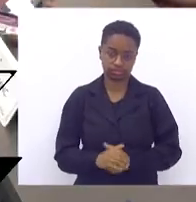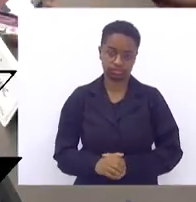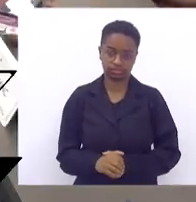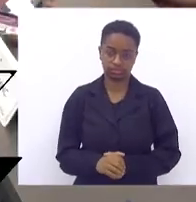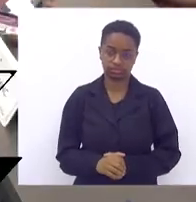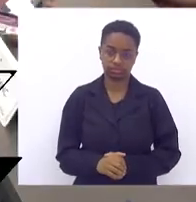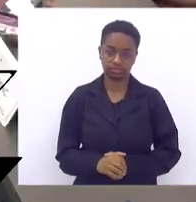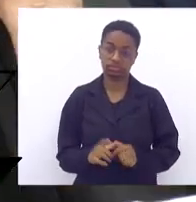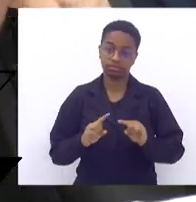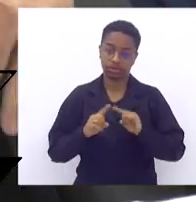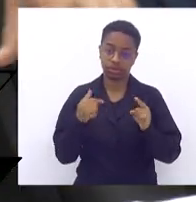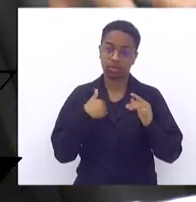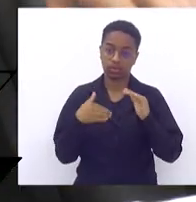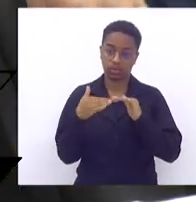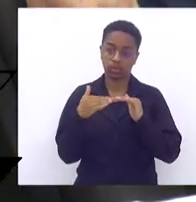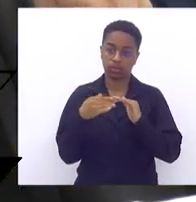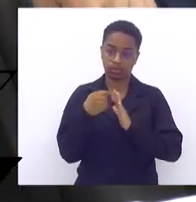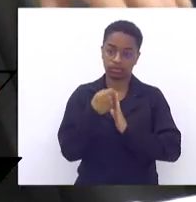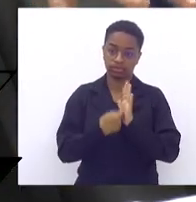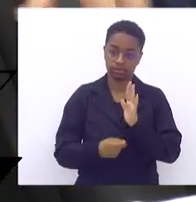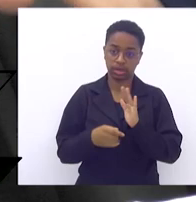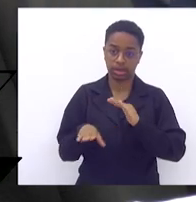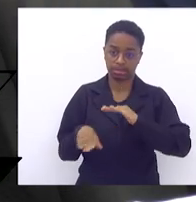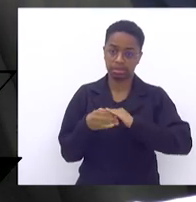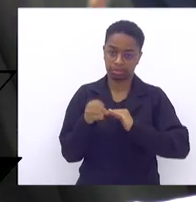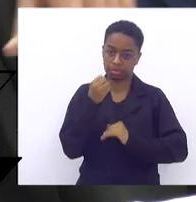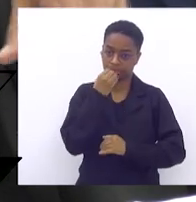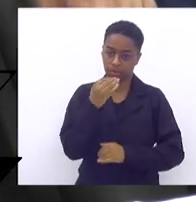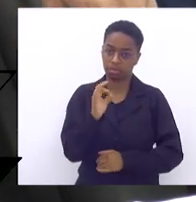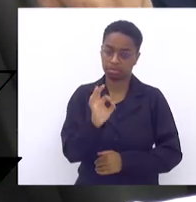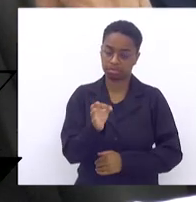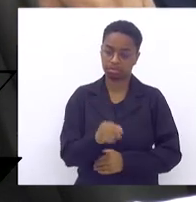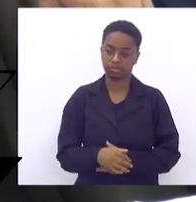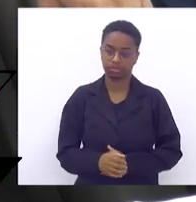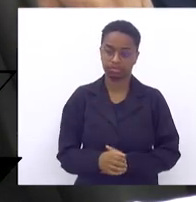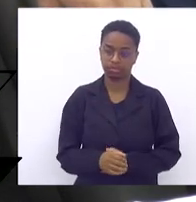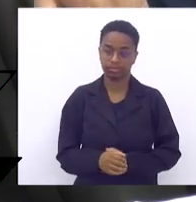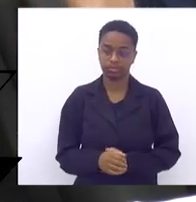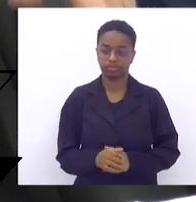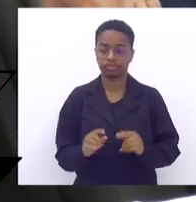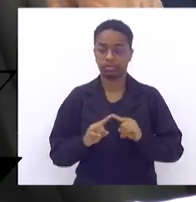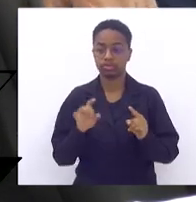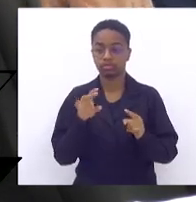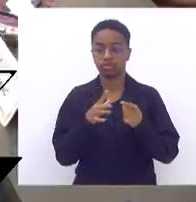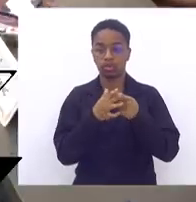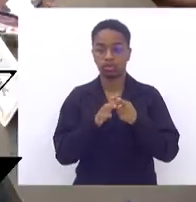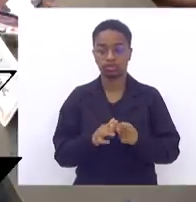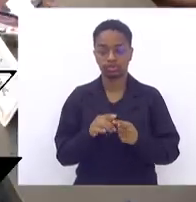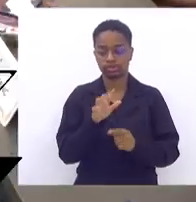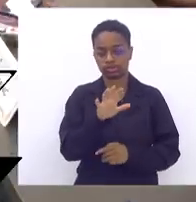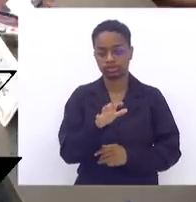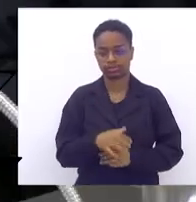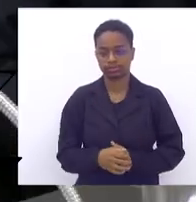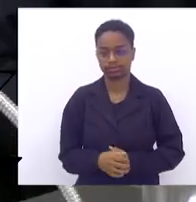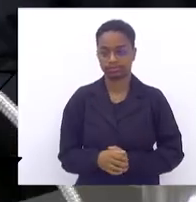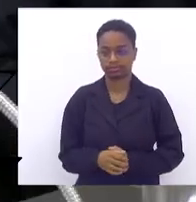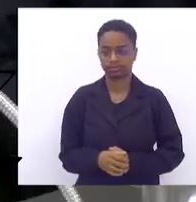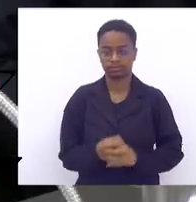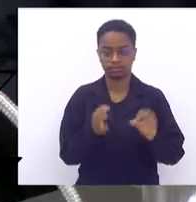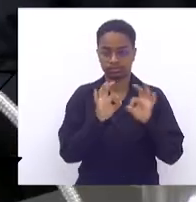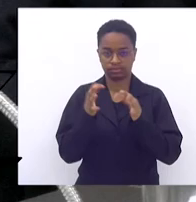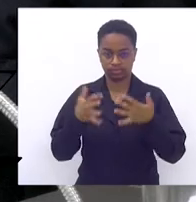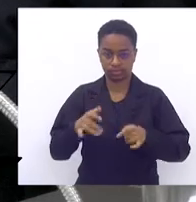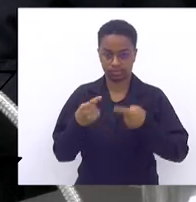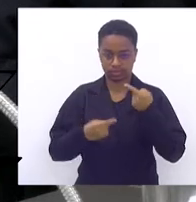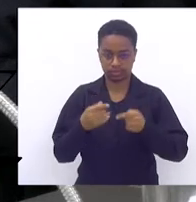eu estou concordando com o espírito, as emendas foram muito boas, exatamente para corrigir isso. Perfeito. É, não havendo quem queira